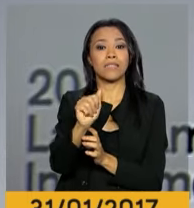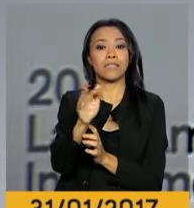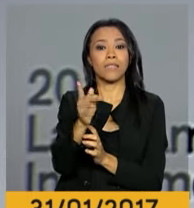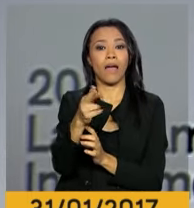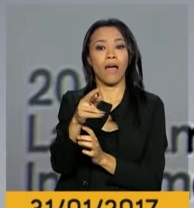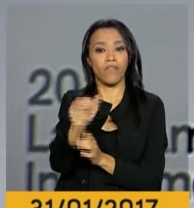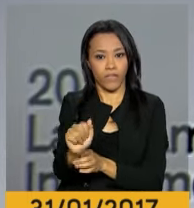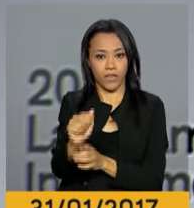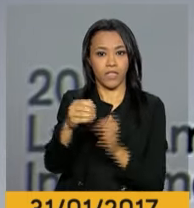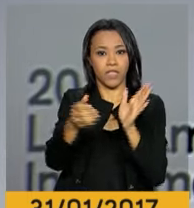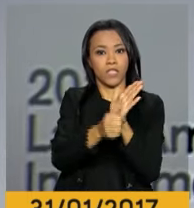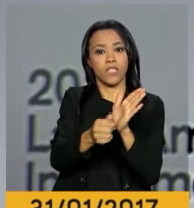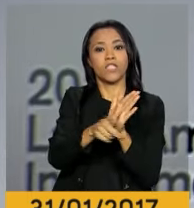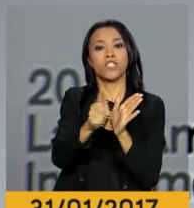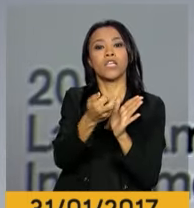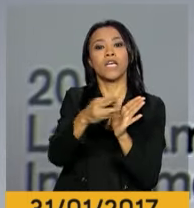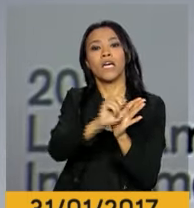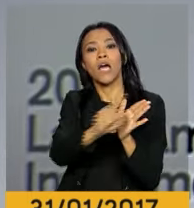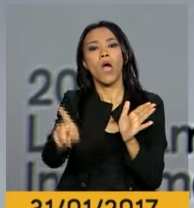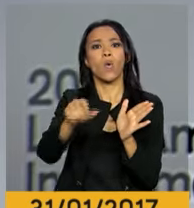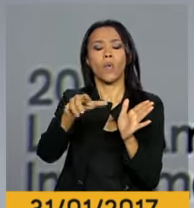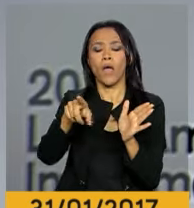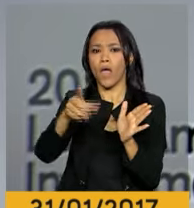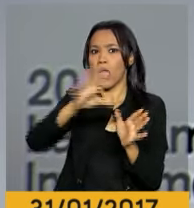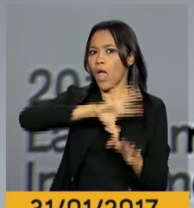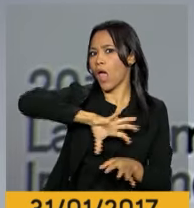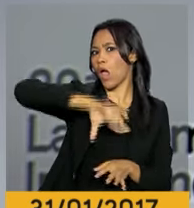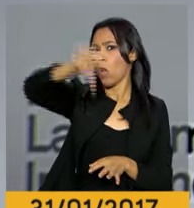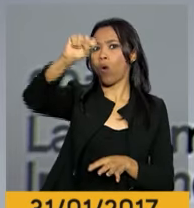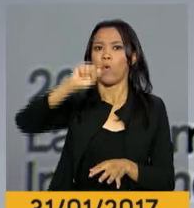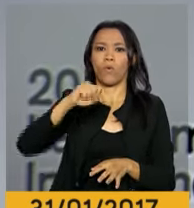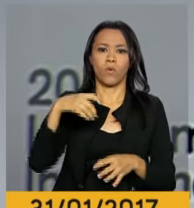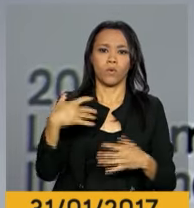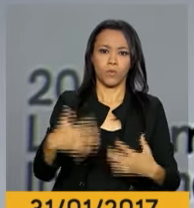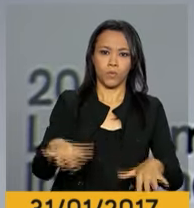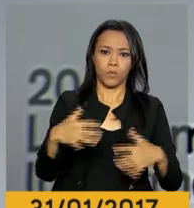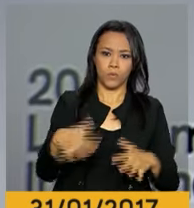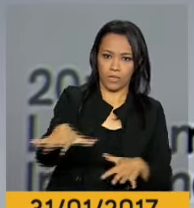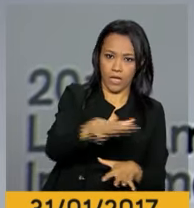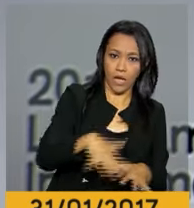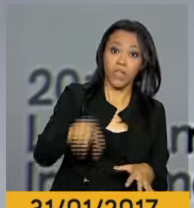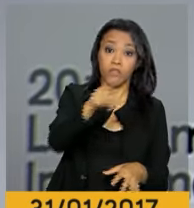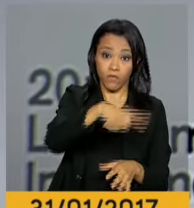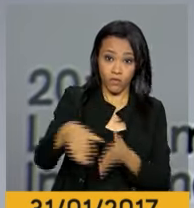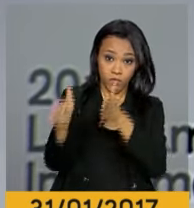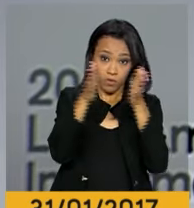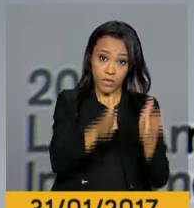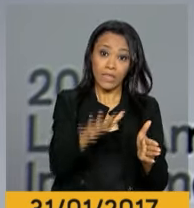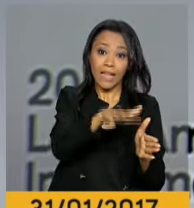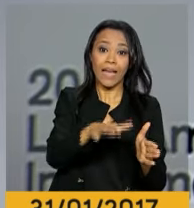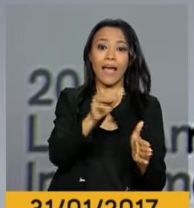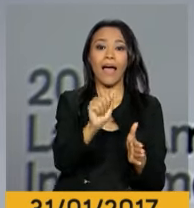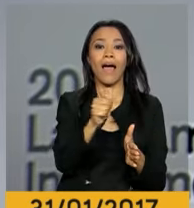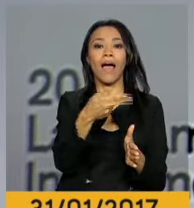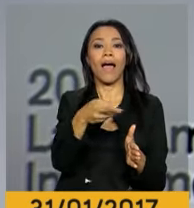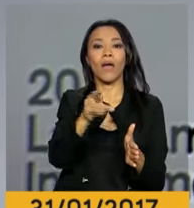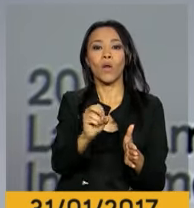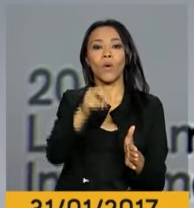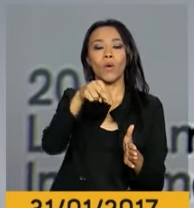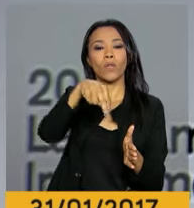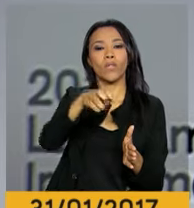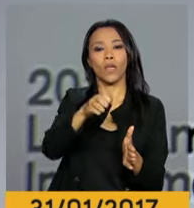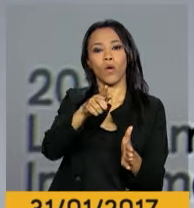são 215 milhões de toneladas e os senhores sabem que O agronegócio é um dos fatores